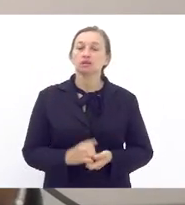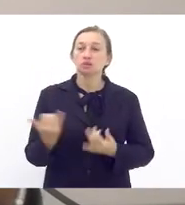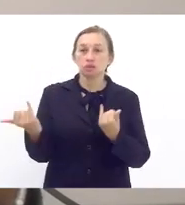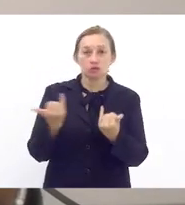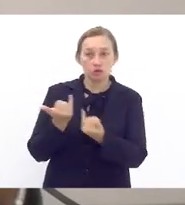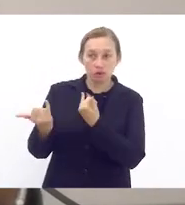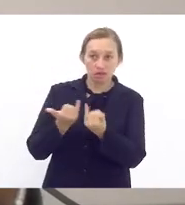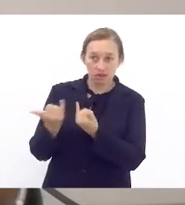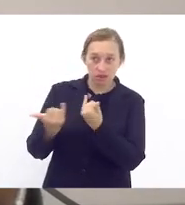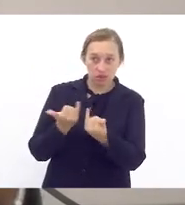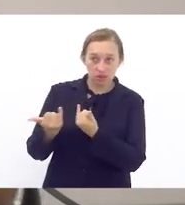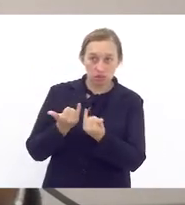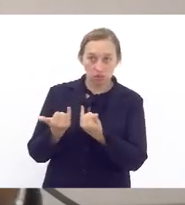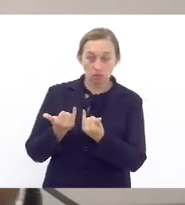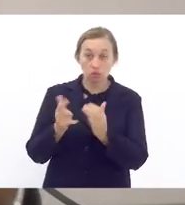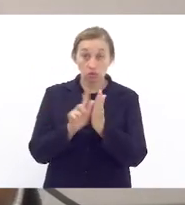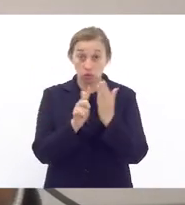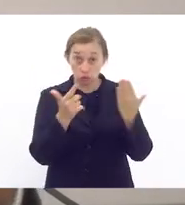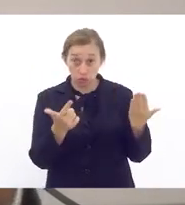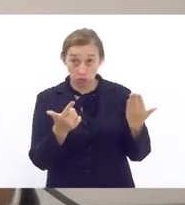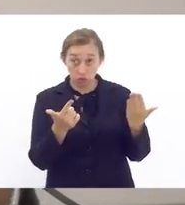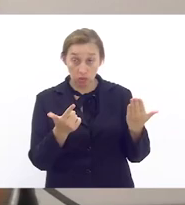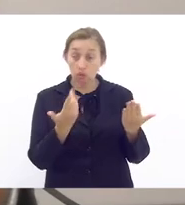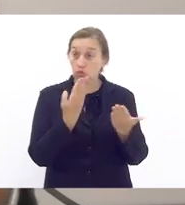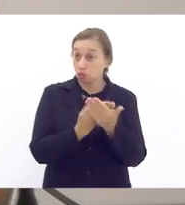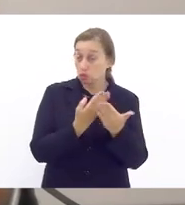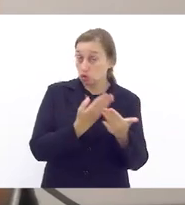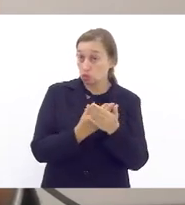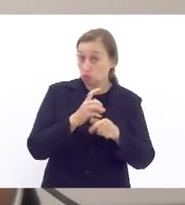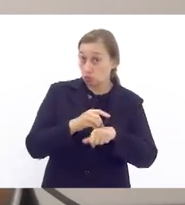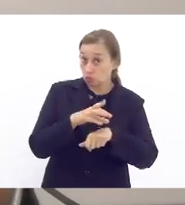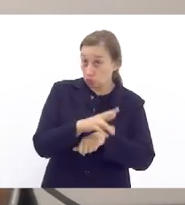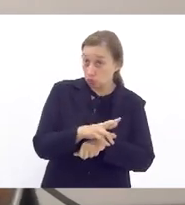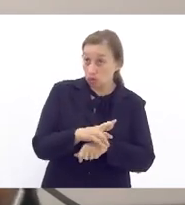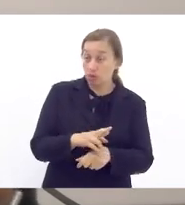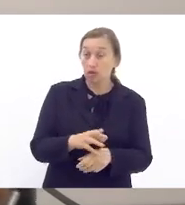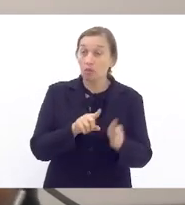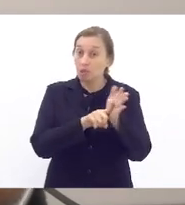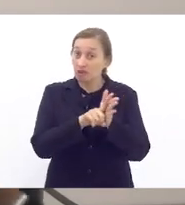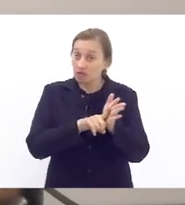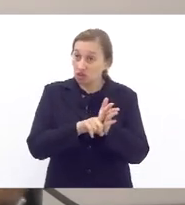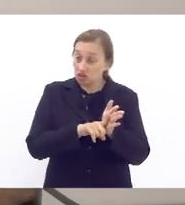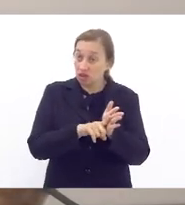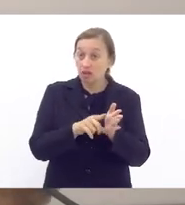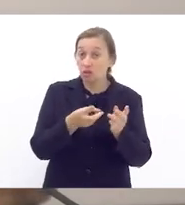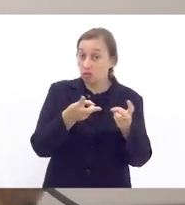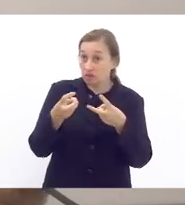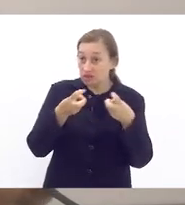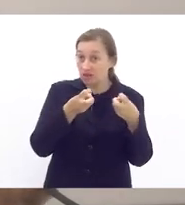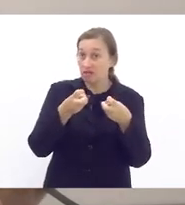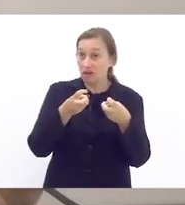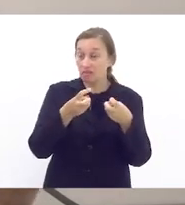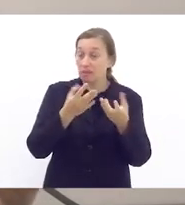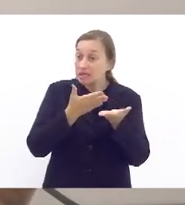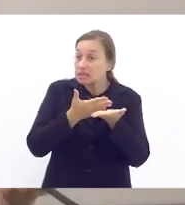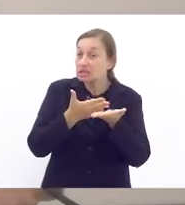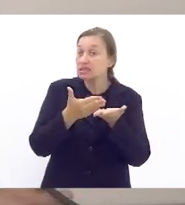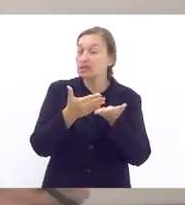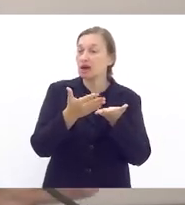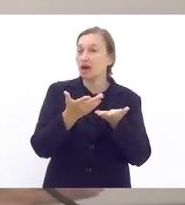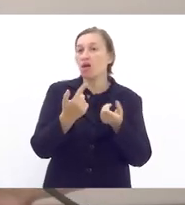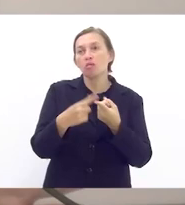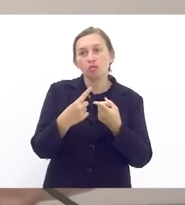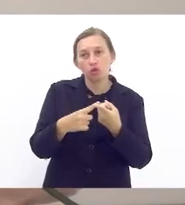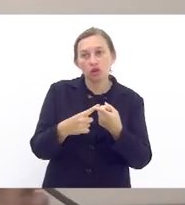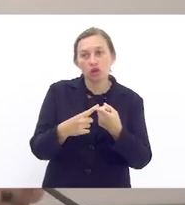informação do jornal, com o estudo do doutor, para fiscalizar e verificar, para começar, porque foi